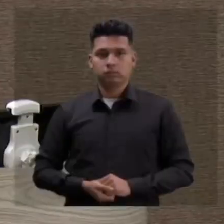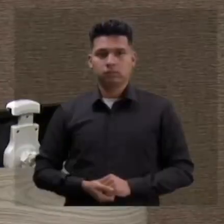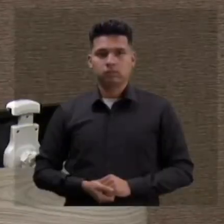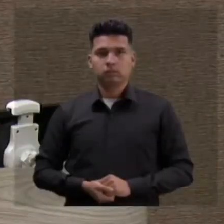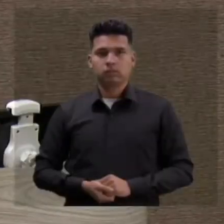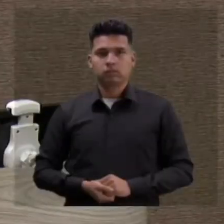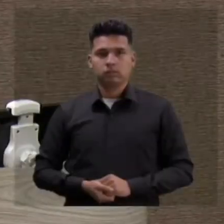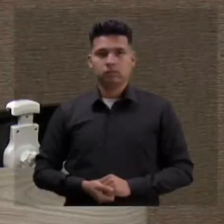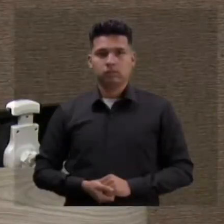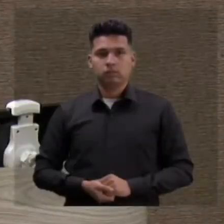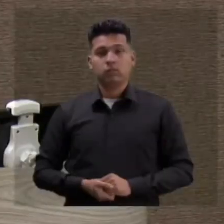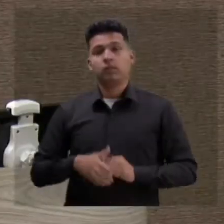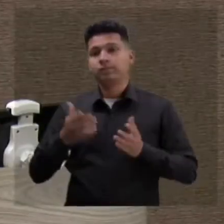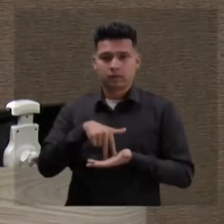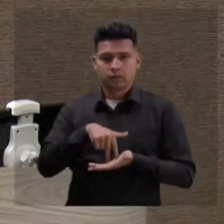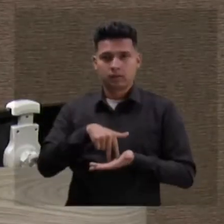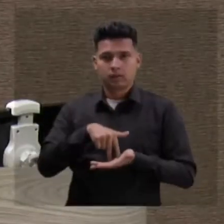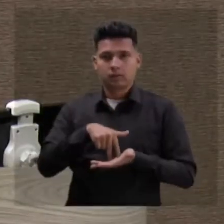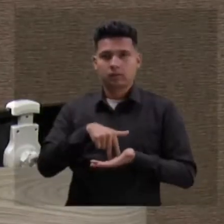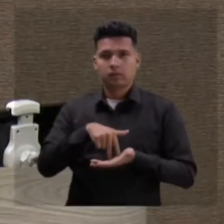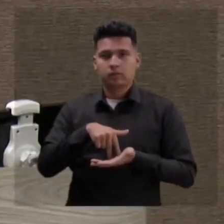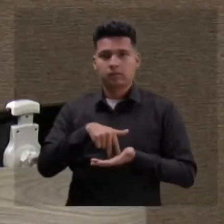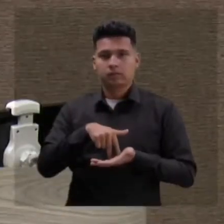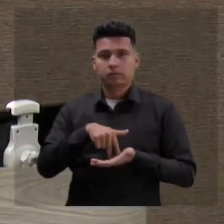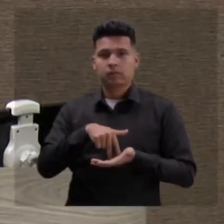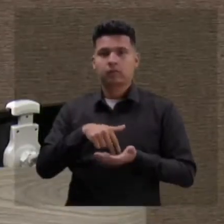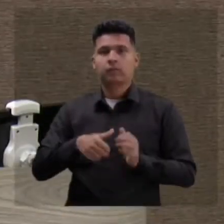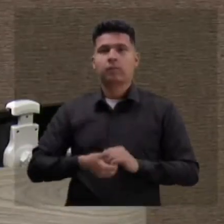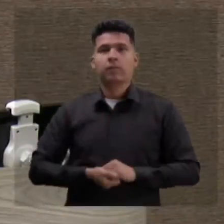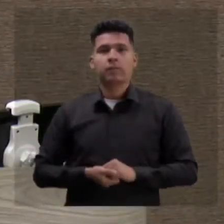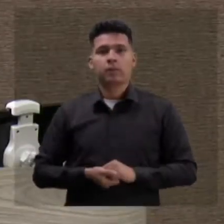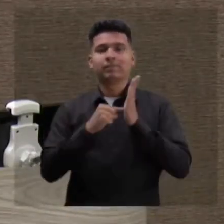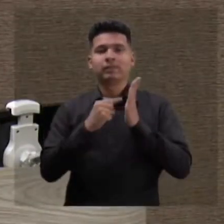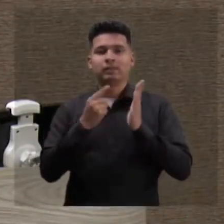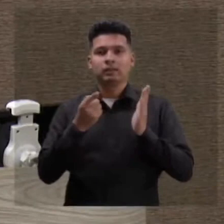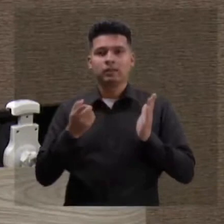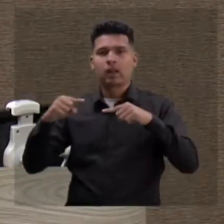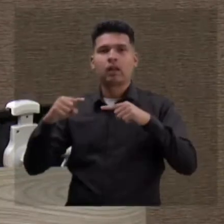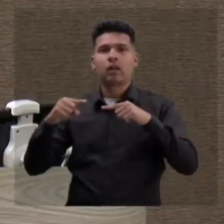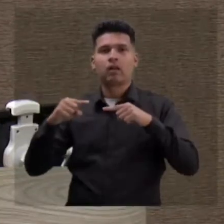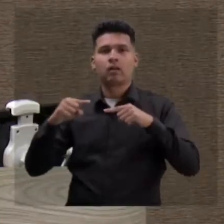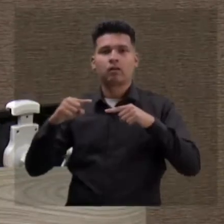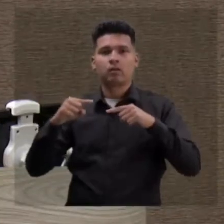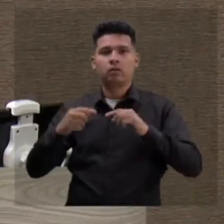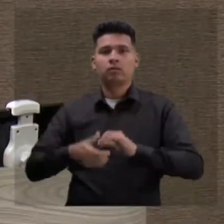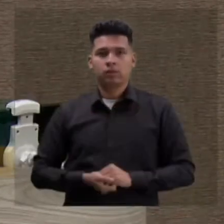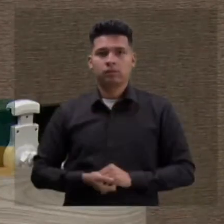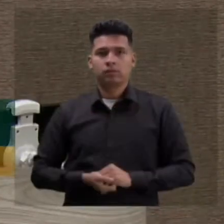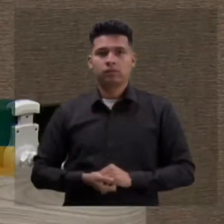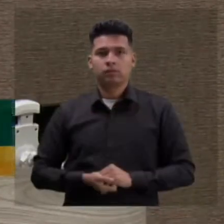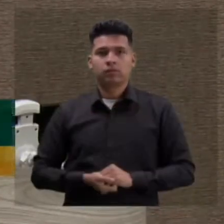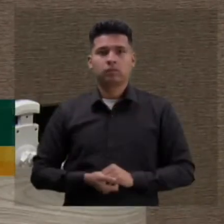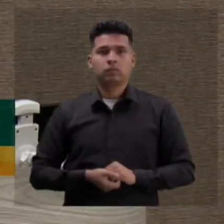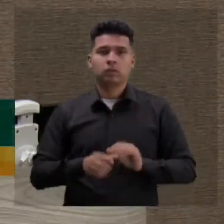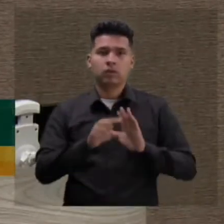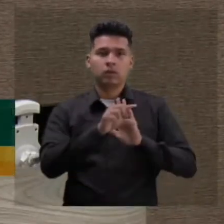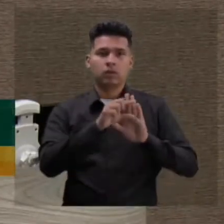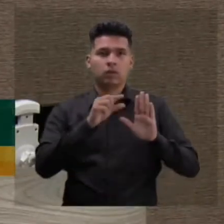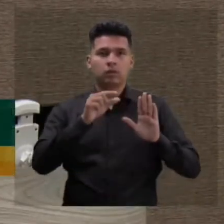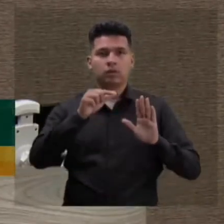Eu venho aqui nessa tribuna, no grande expediente, apresentar o meu repúdio total à resolução